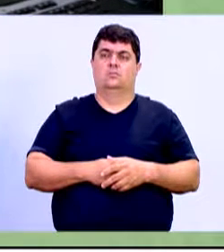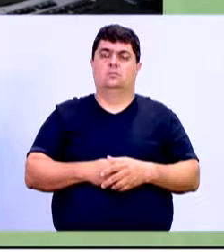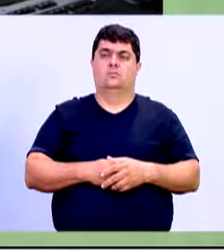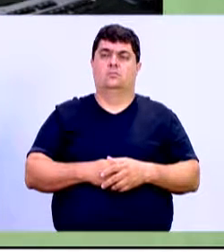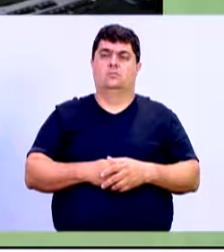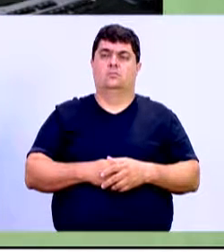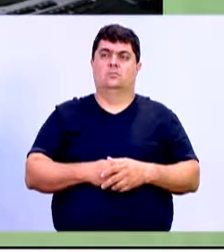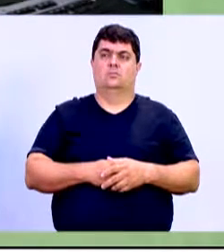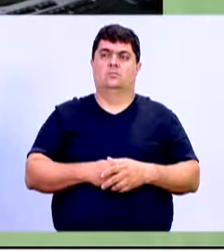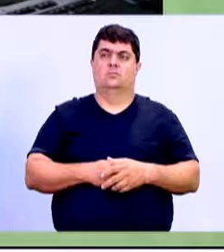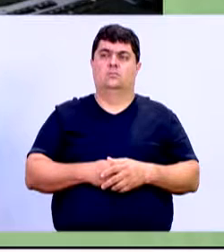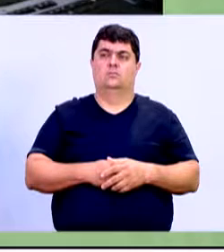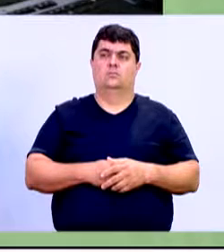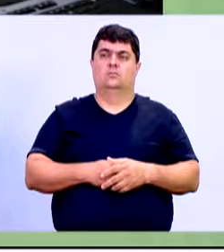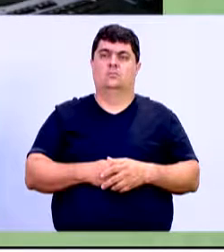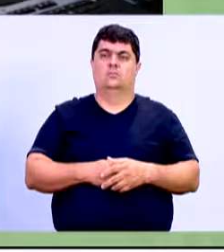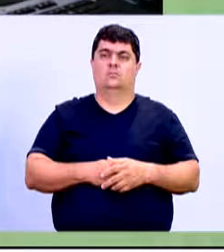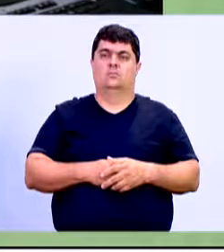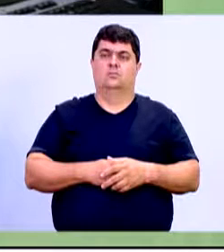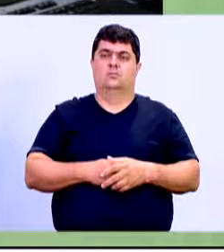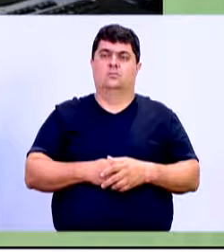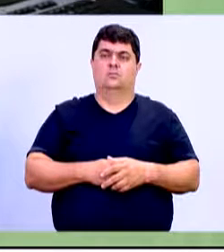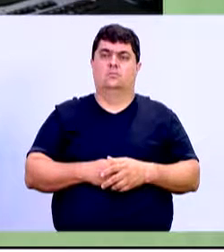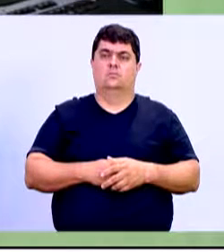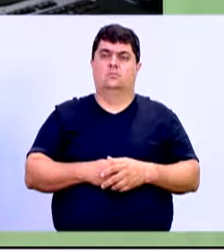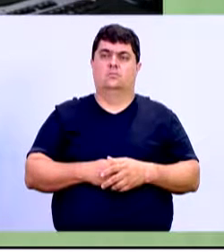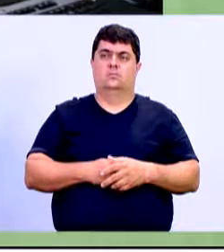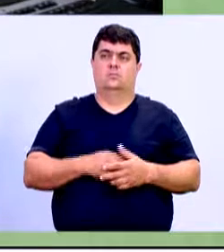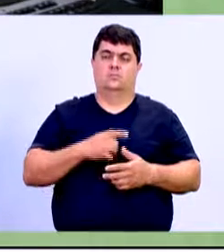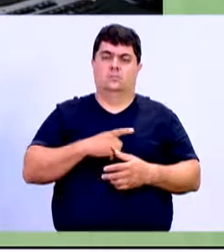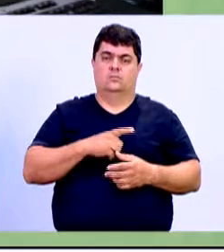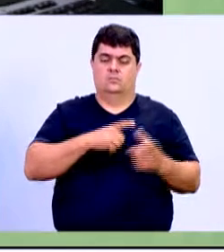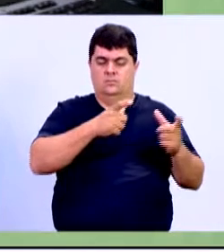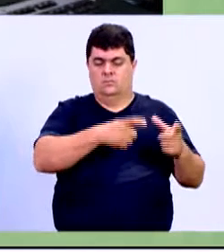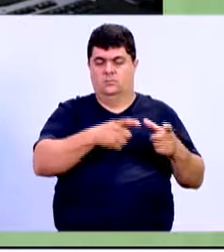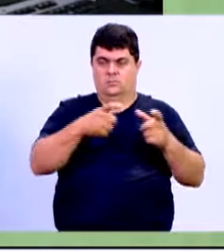Nós temos, eu falei para vocês as 3 caixas que nós temos lá